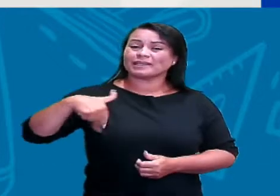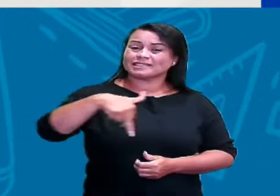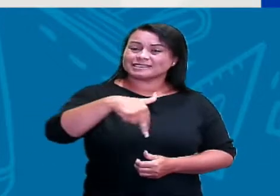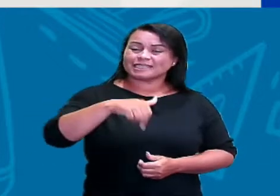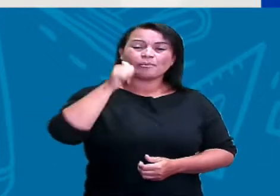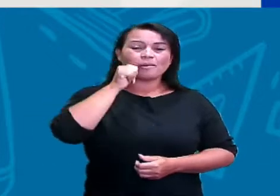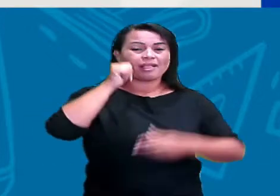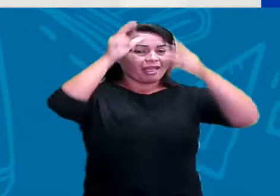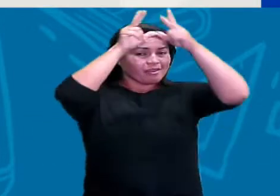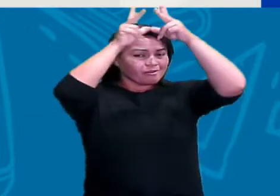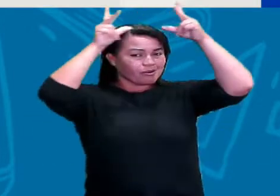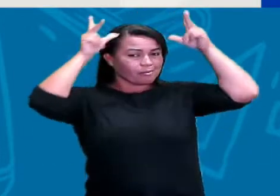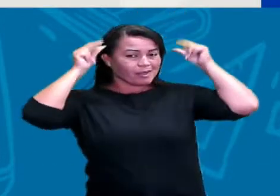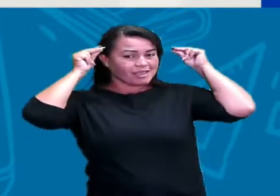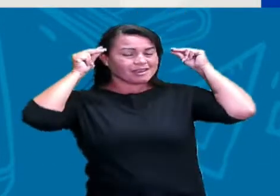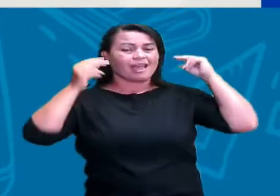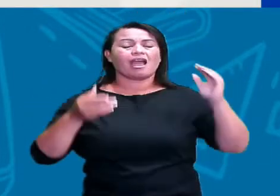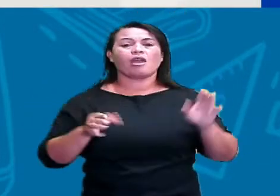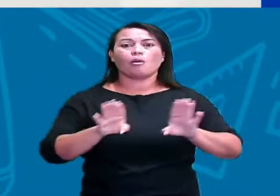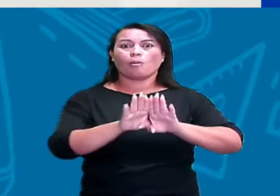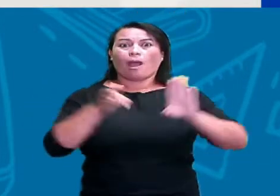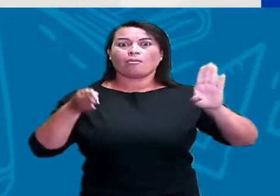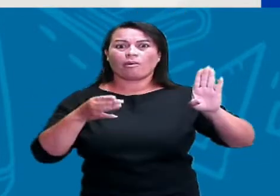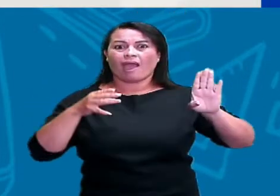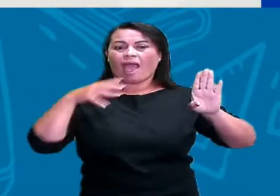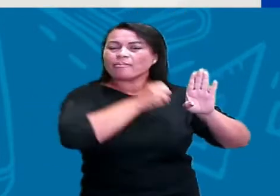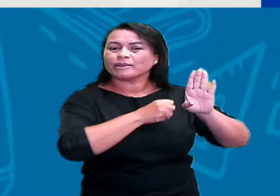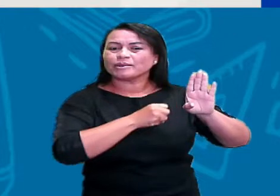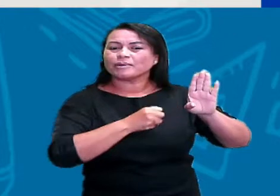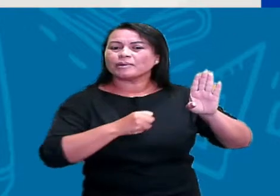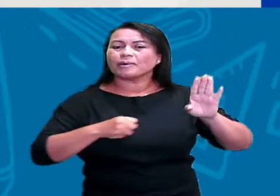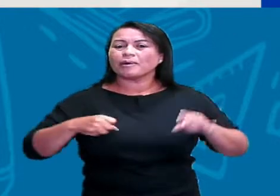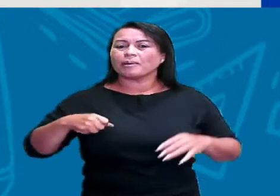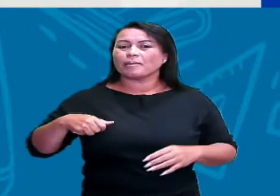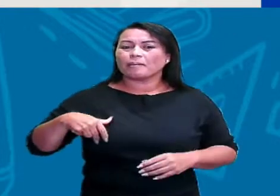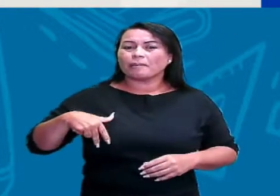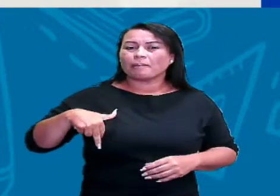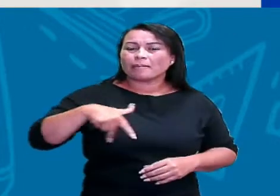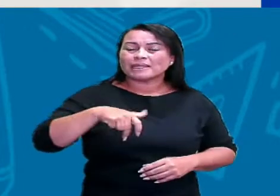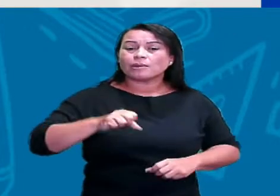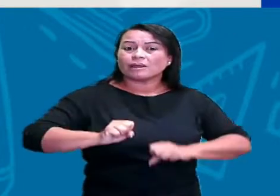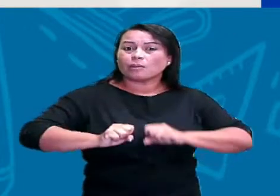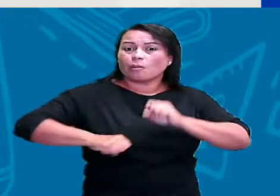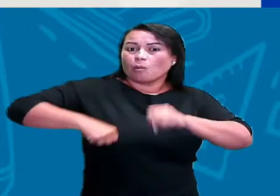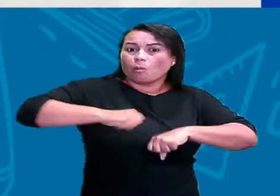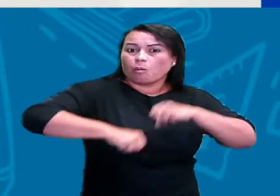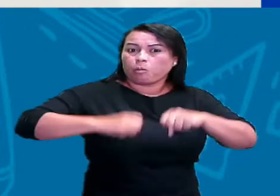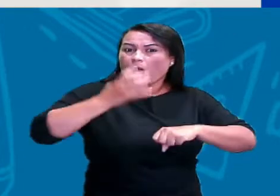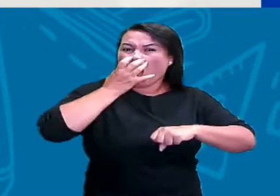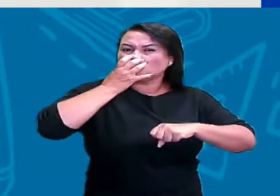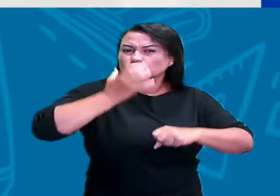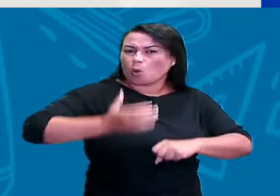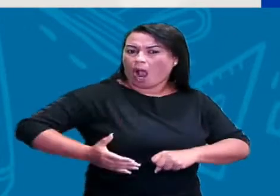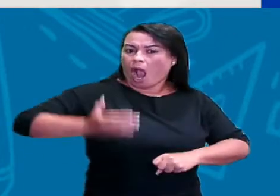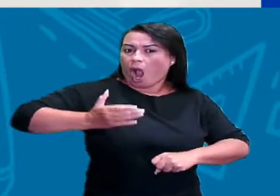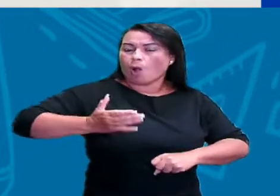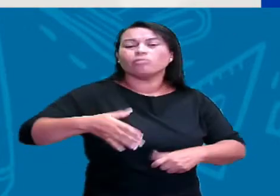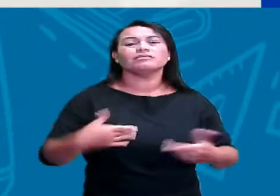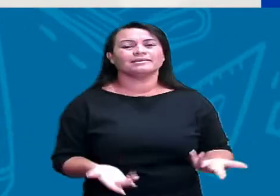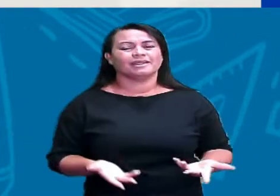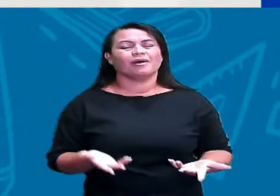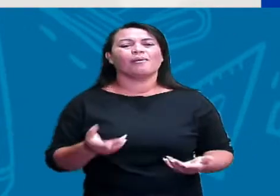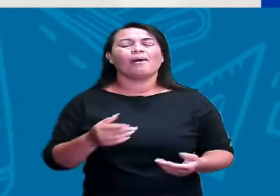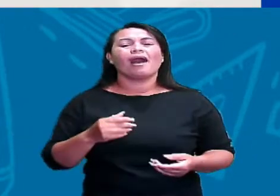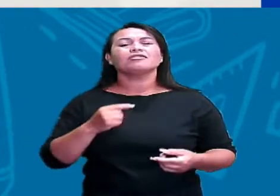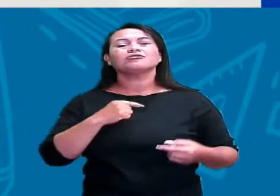Eu abro de supetão para passar o cachorrão. Então, ó, a gente completou